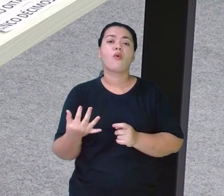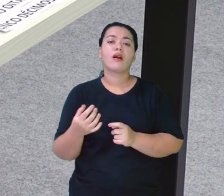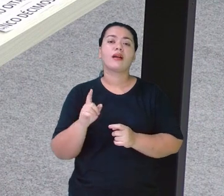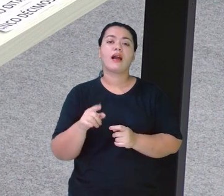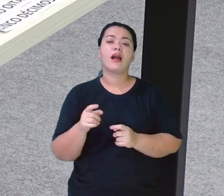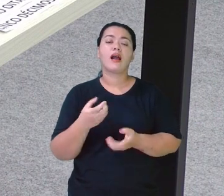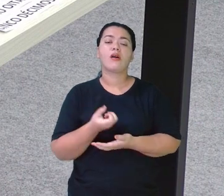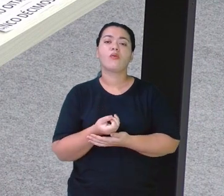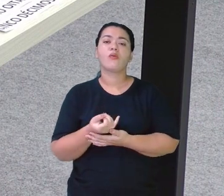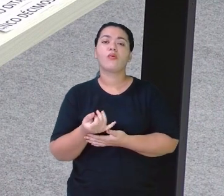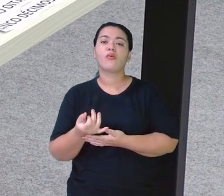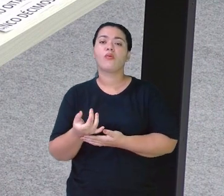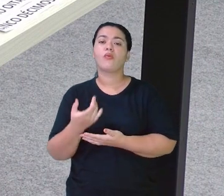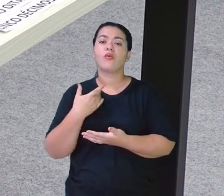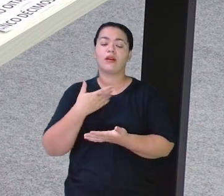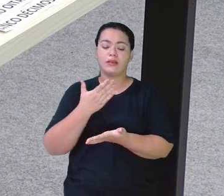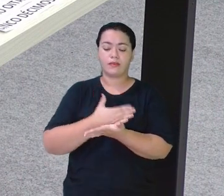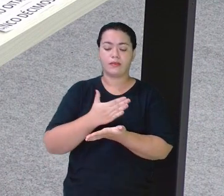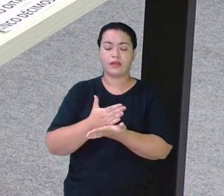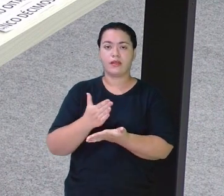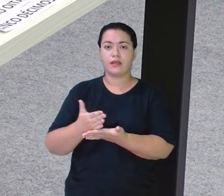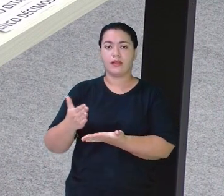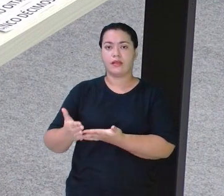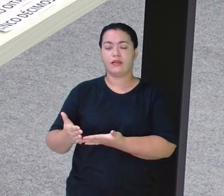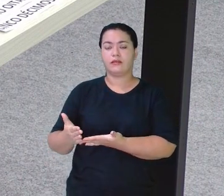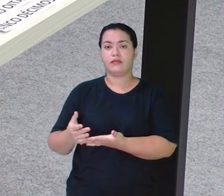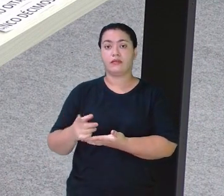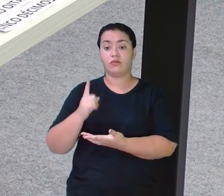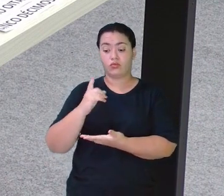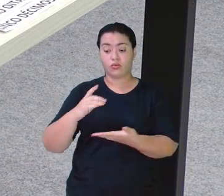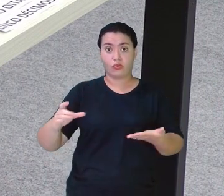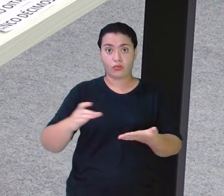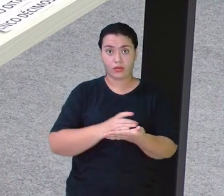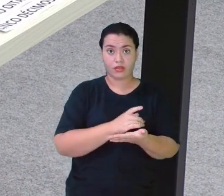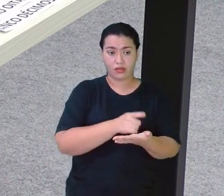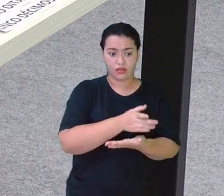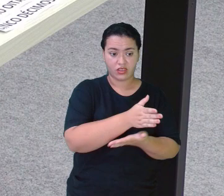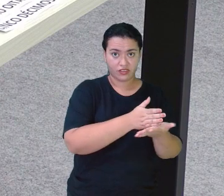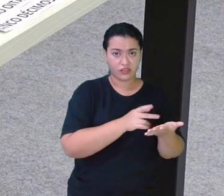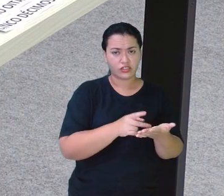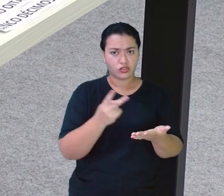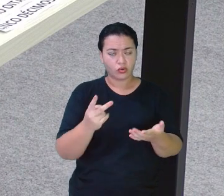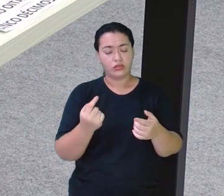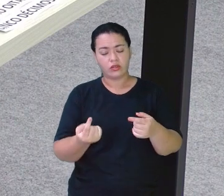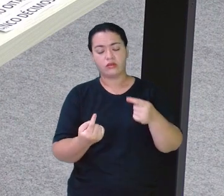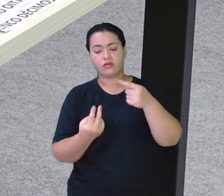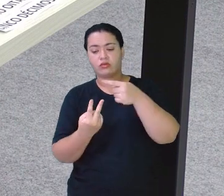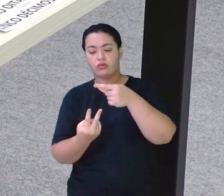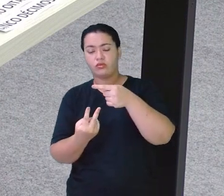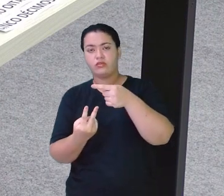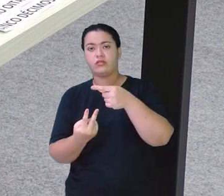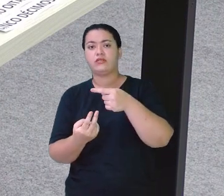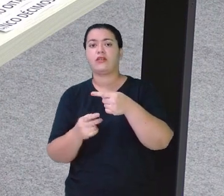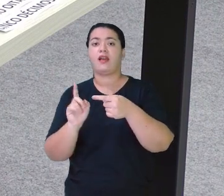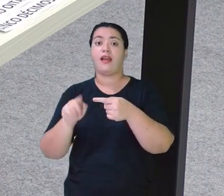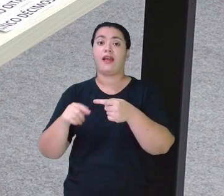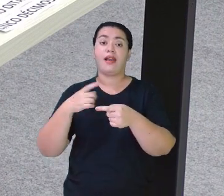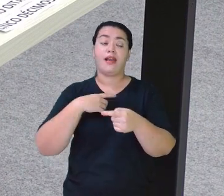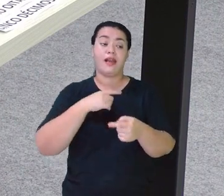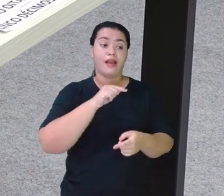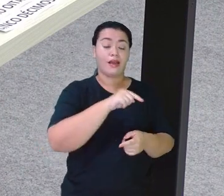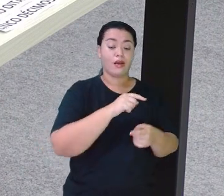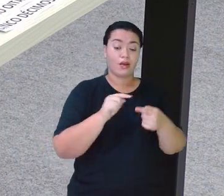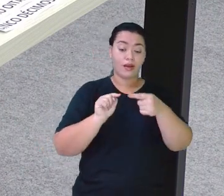de partes que eu dividi o meu inteiro. Não foram duas? O número de baixo significa as partes que o inteiro